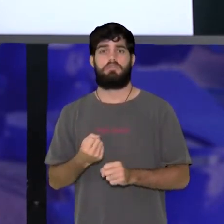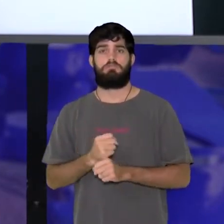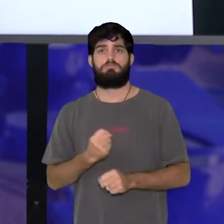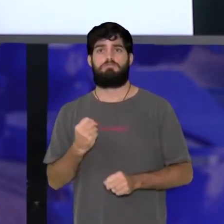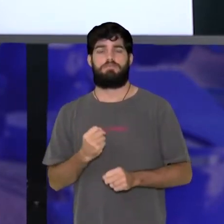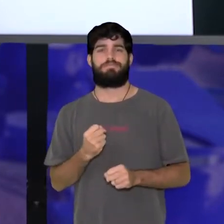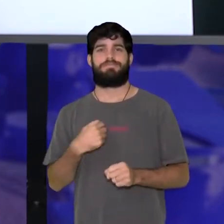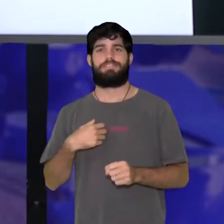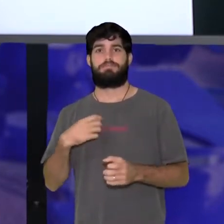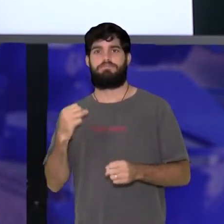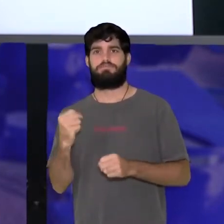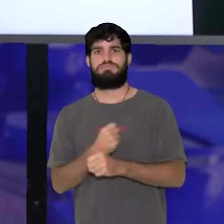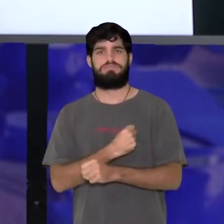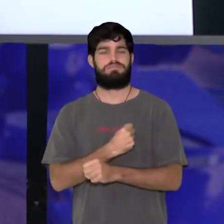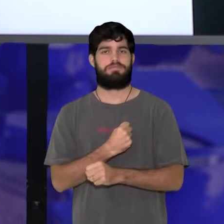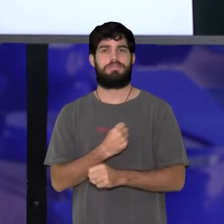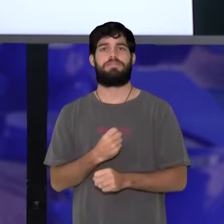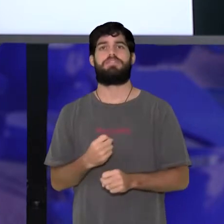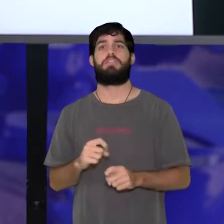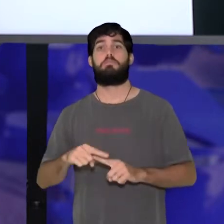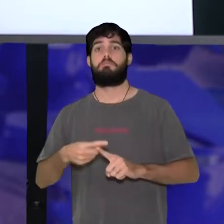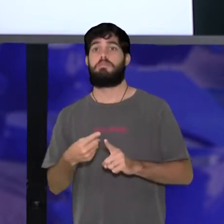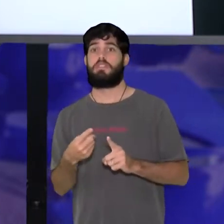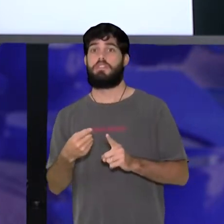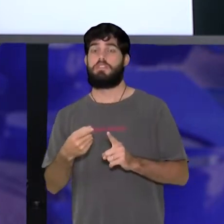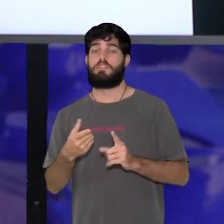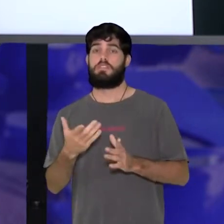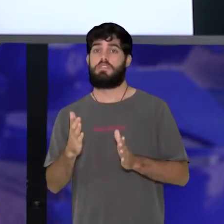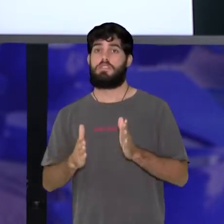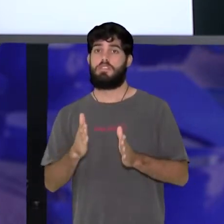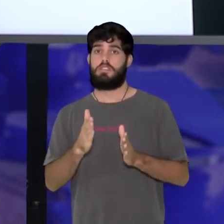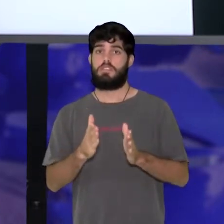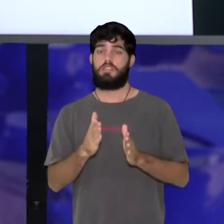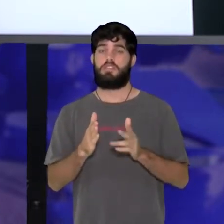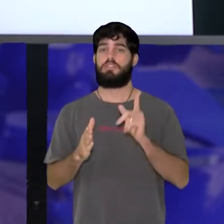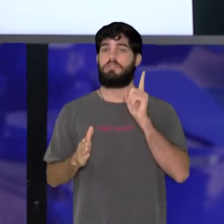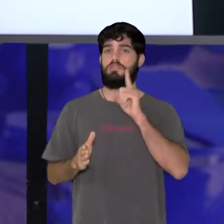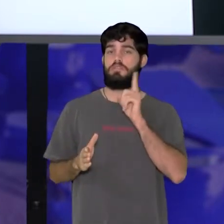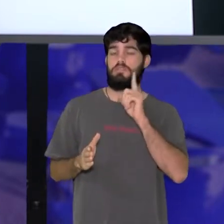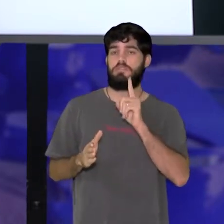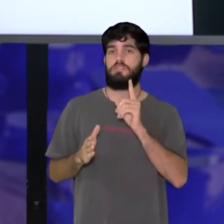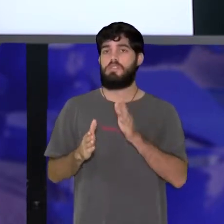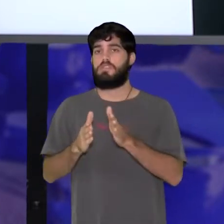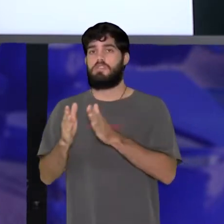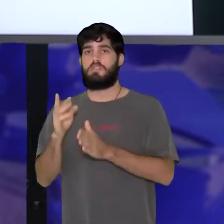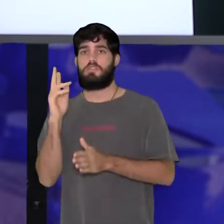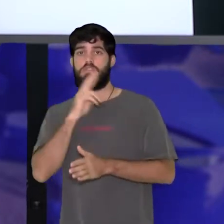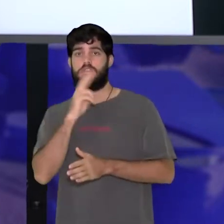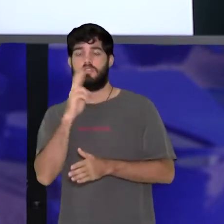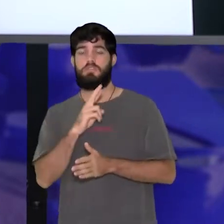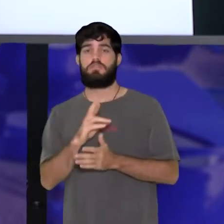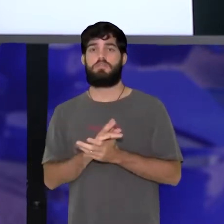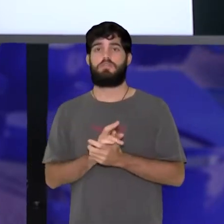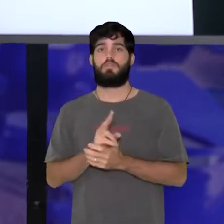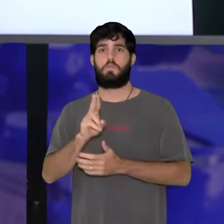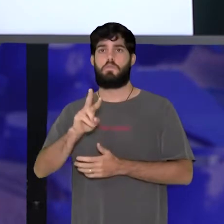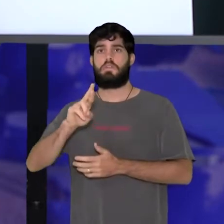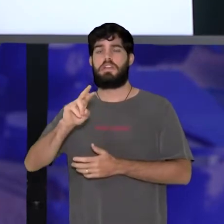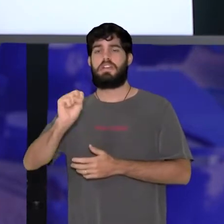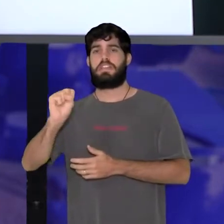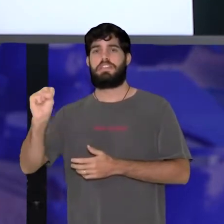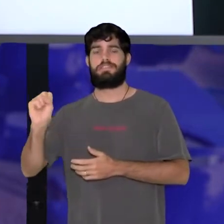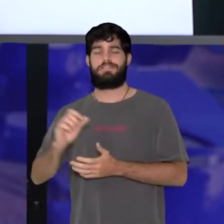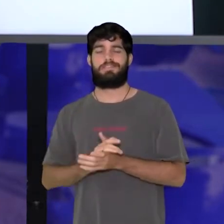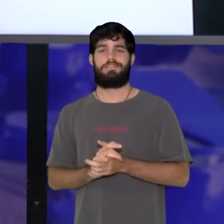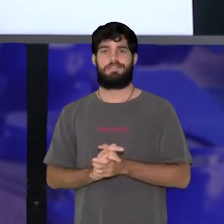de destruição, mas entre os Estados Unidos e a União Soviética não chegou a